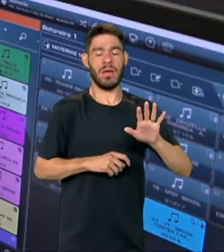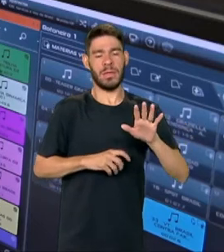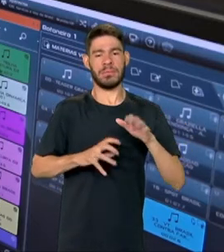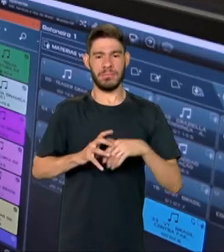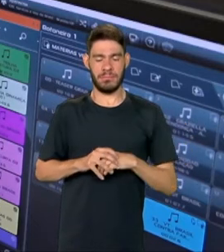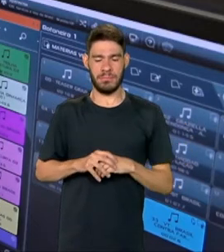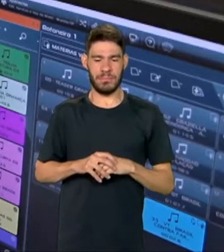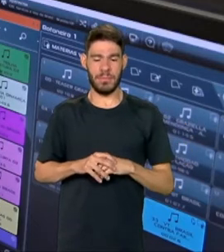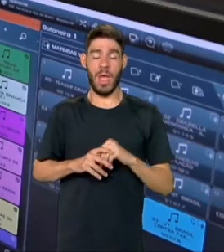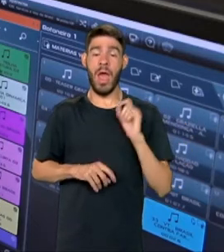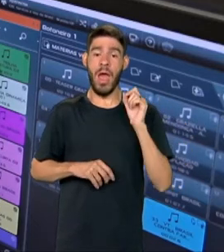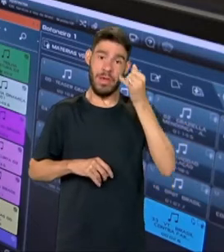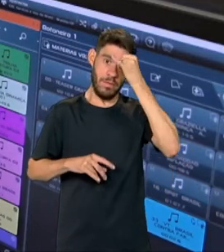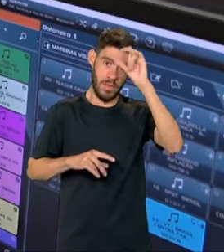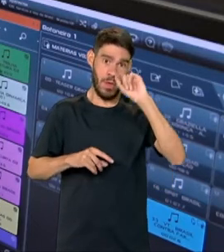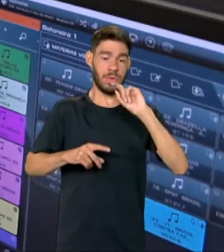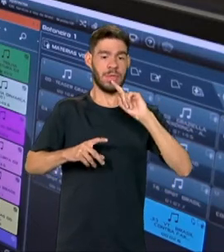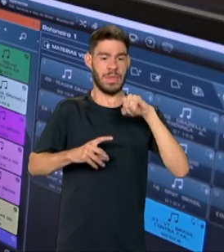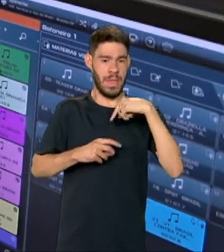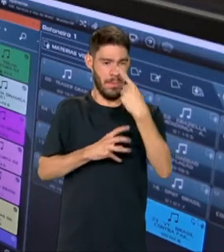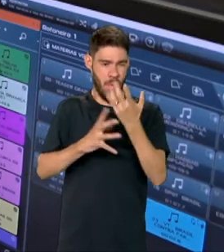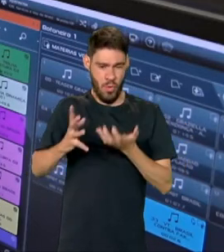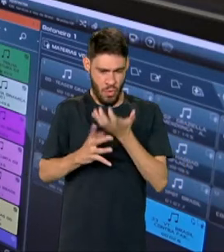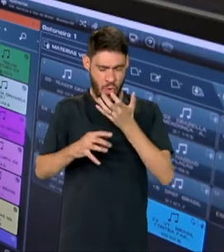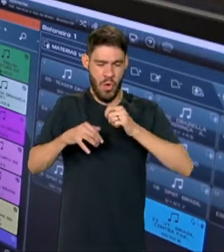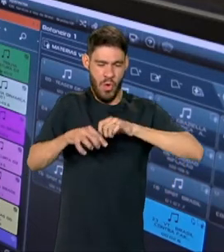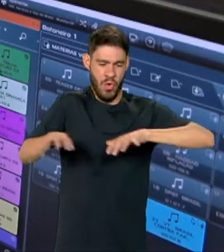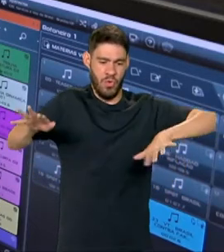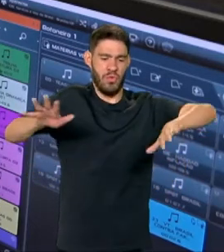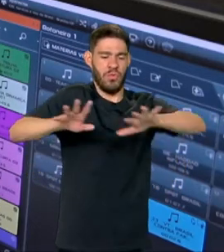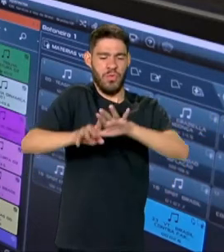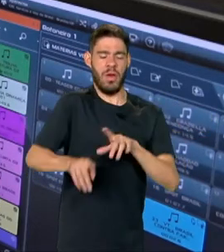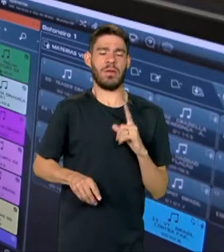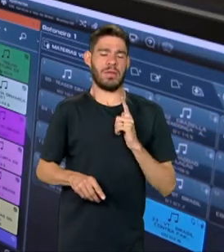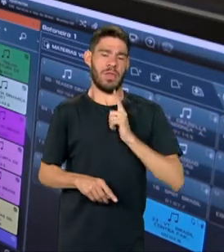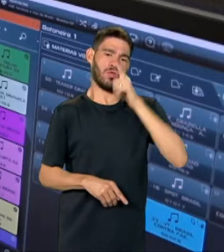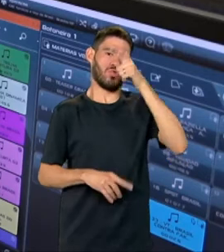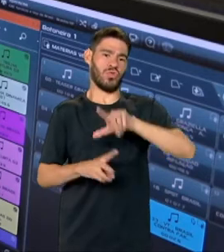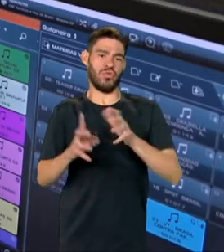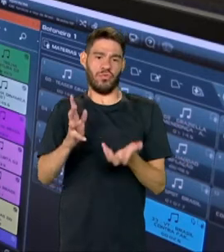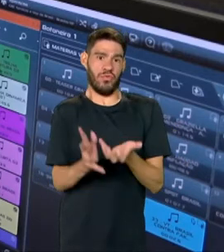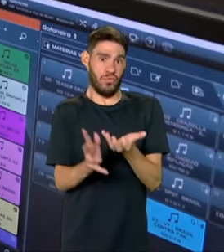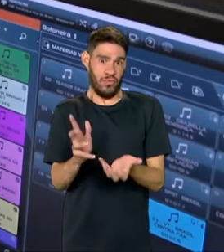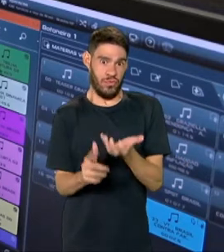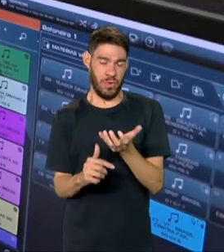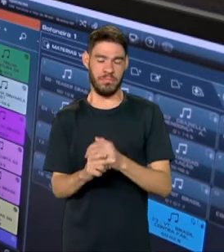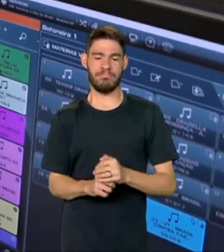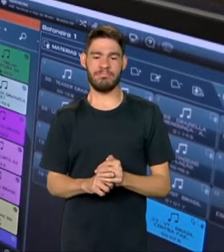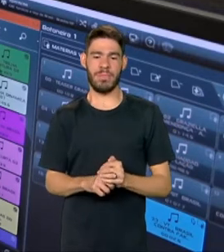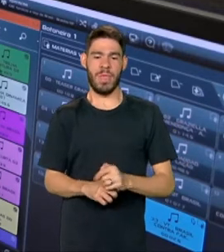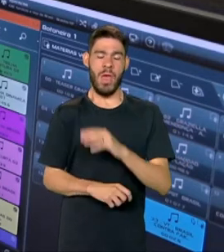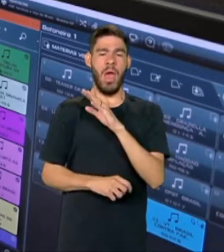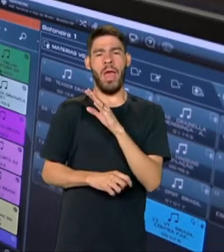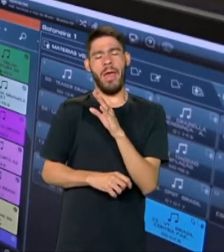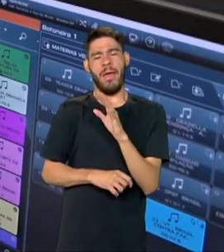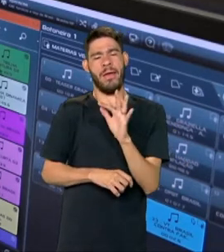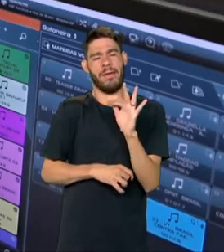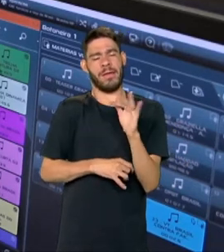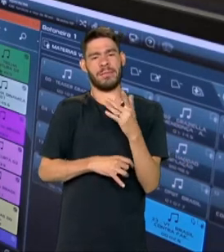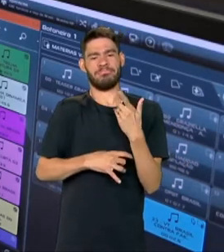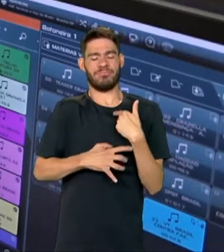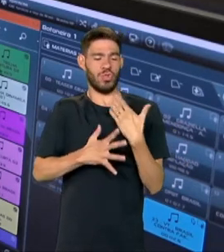para evitar que quando vier um incêndio, aquela área passe por uma nova queima. Então, a gente elimina um pouco assim da